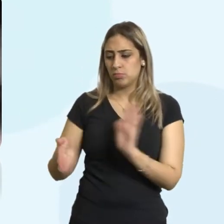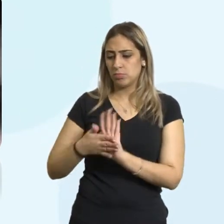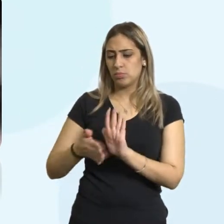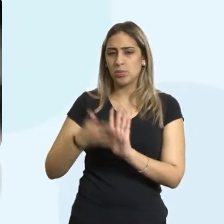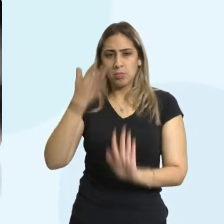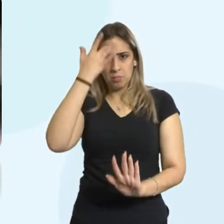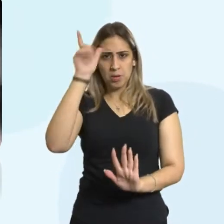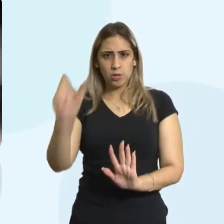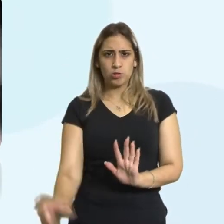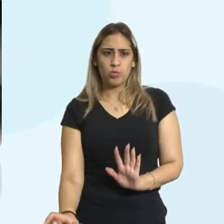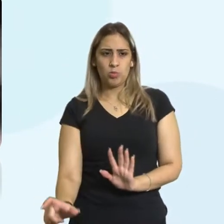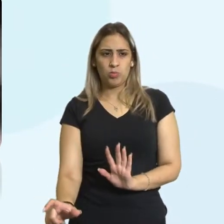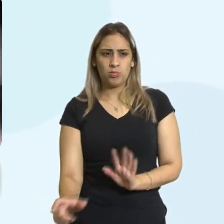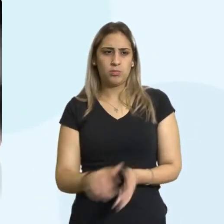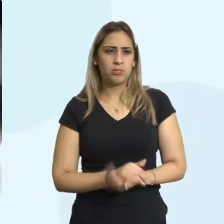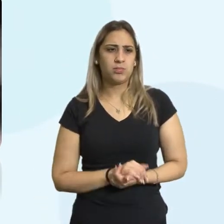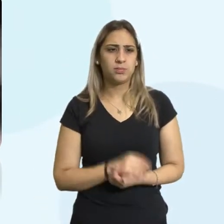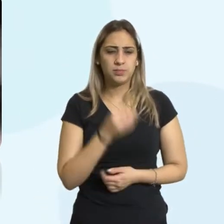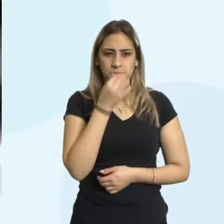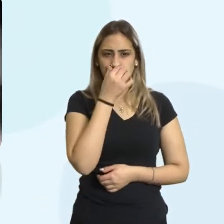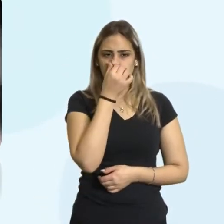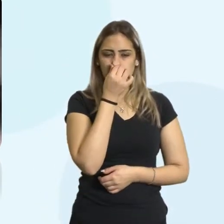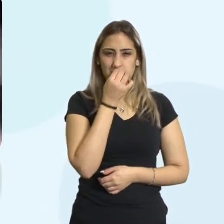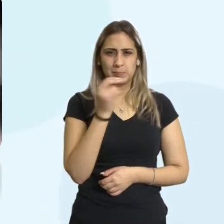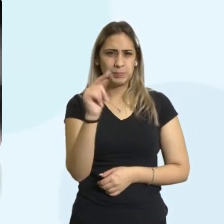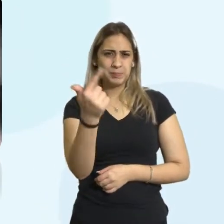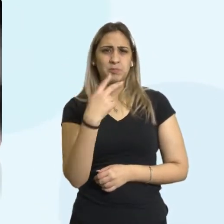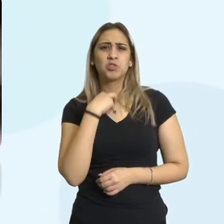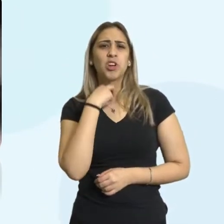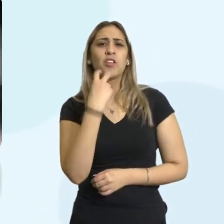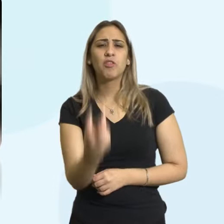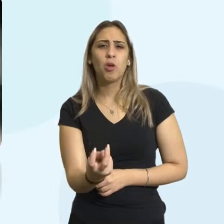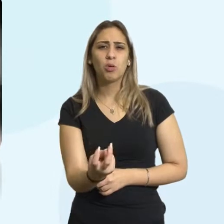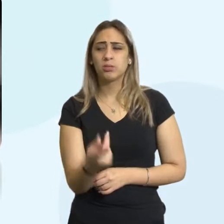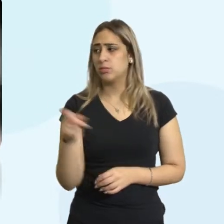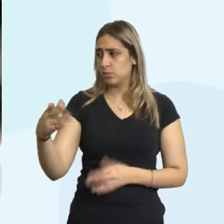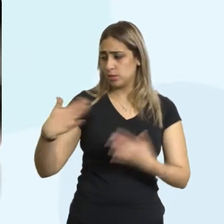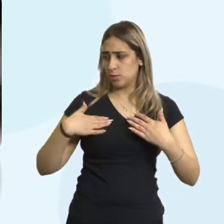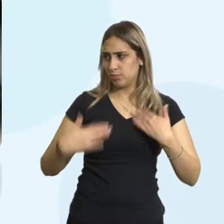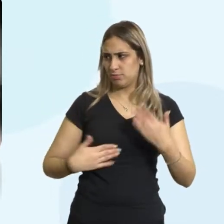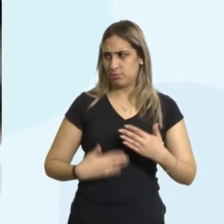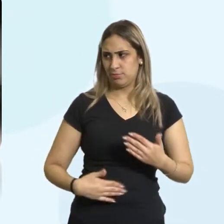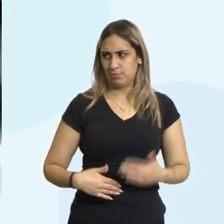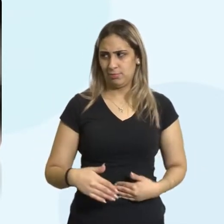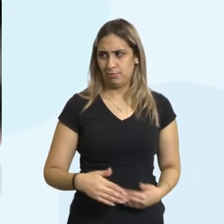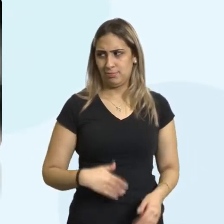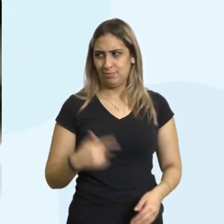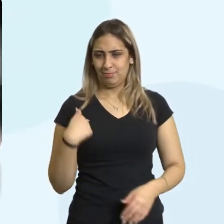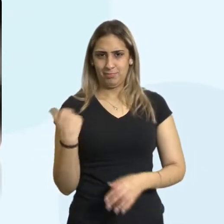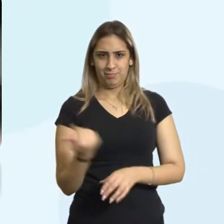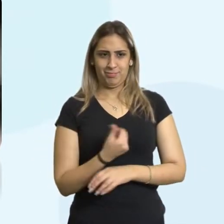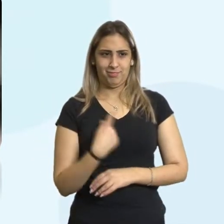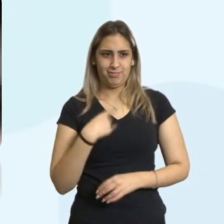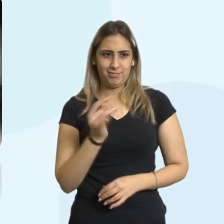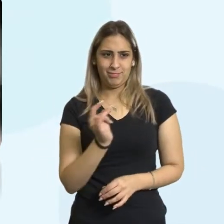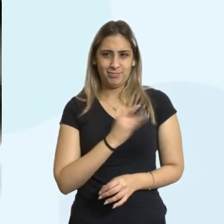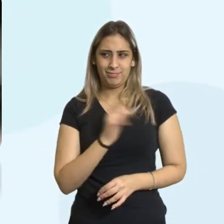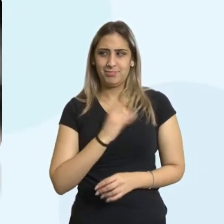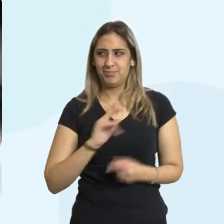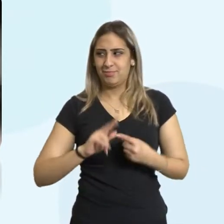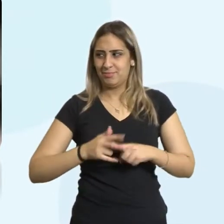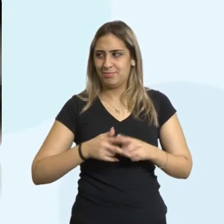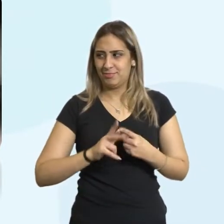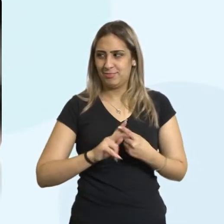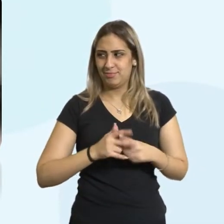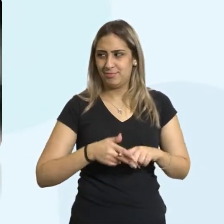do sujeito né ele não não tinha a voz digamos assim né se corpo ela se machucasse tal tinha que ir lá no médico consertar porque